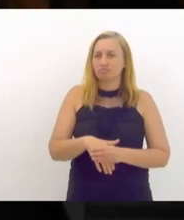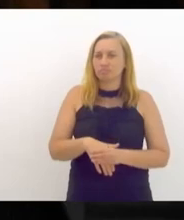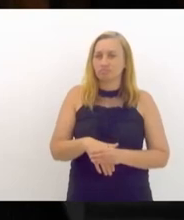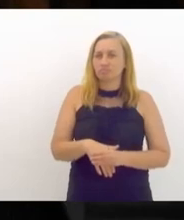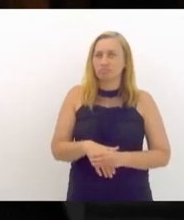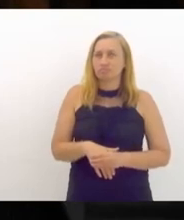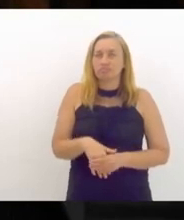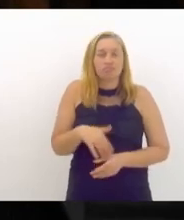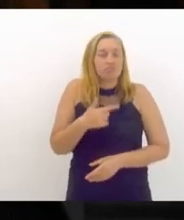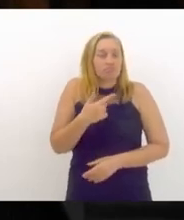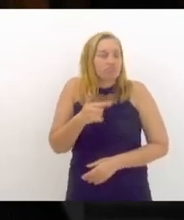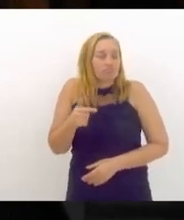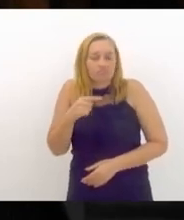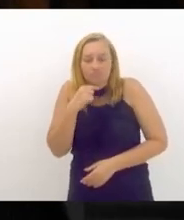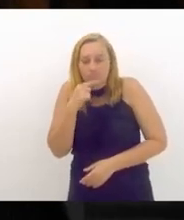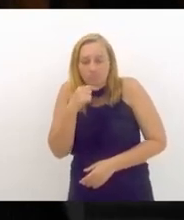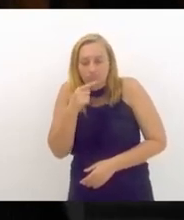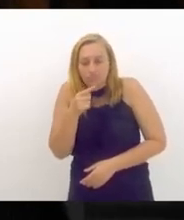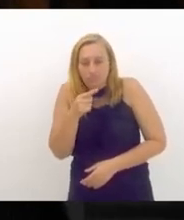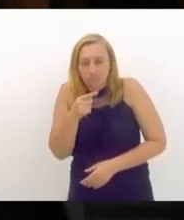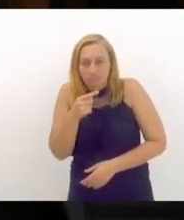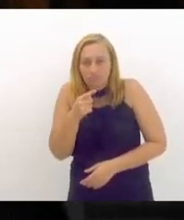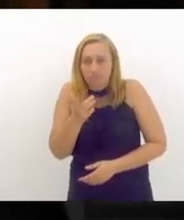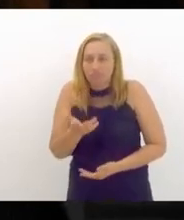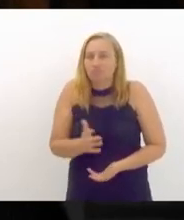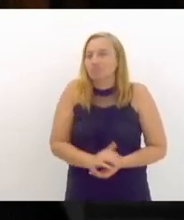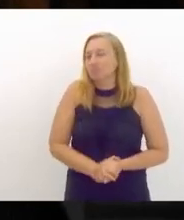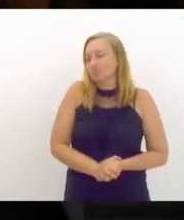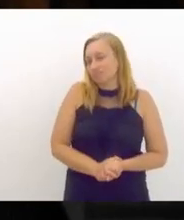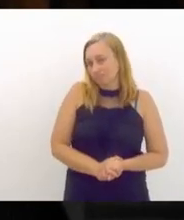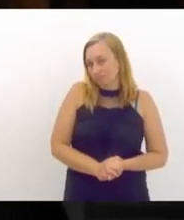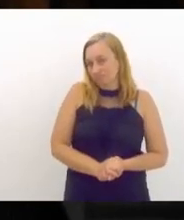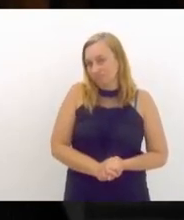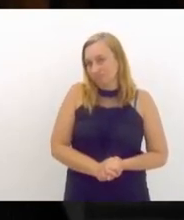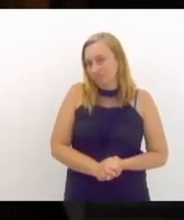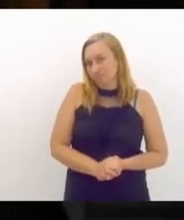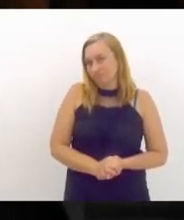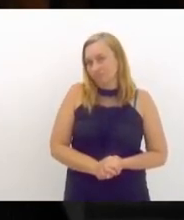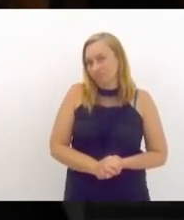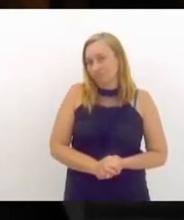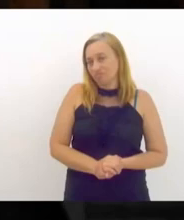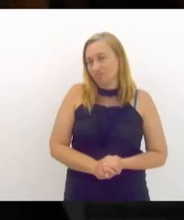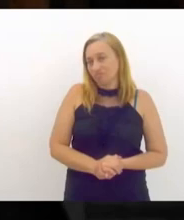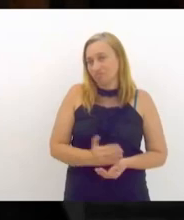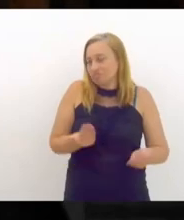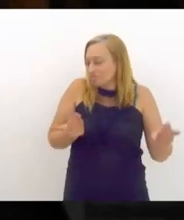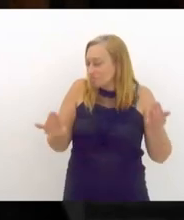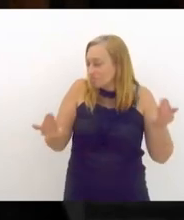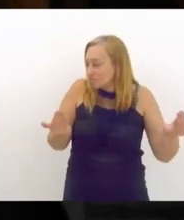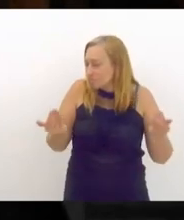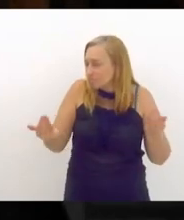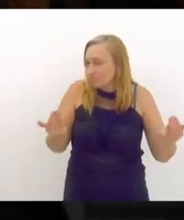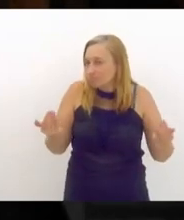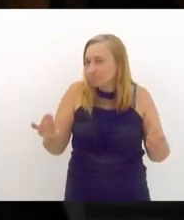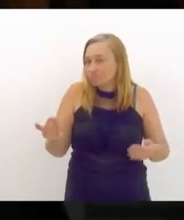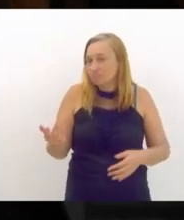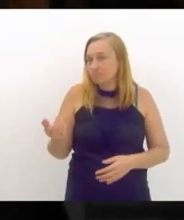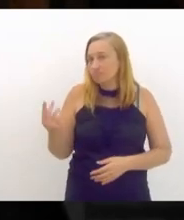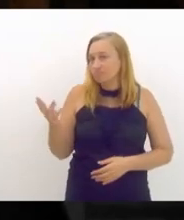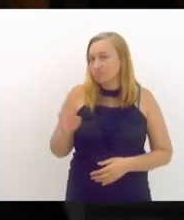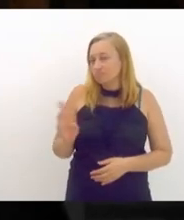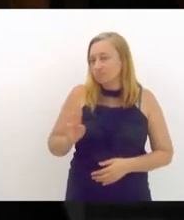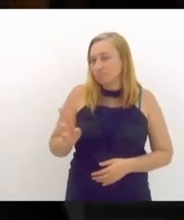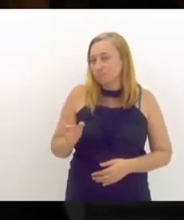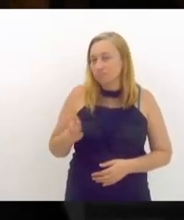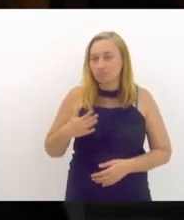não tenho dúvida nenhuma de atribuir, não é, esta associação do meu nome com o nome